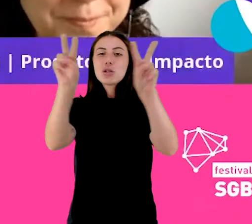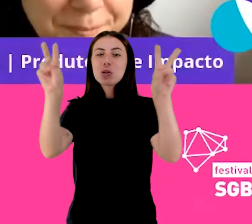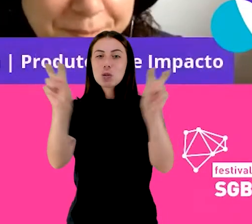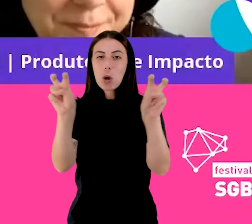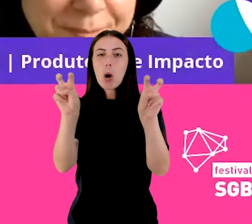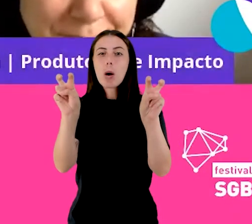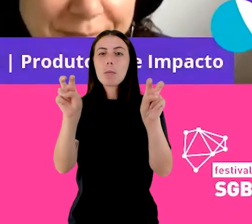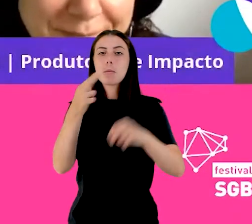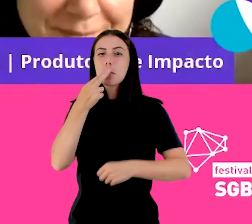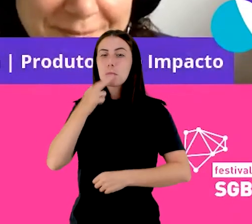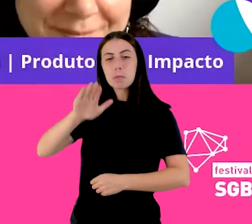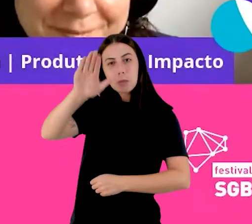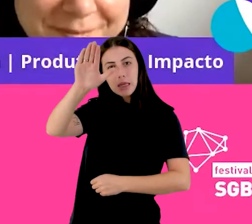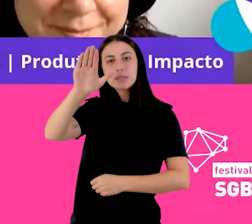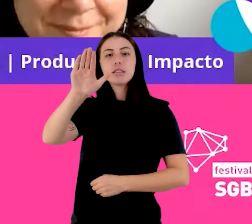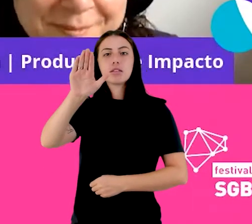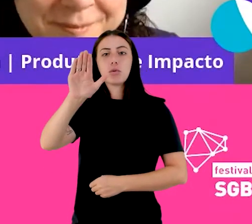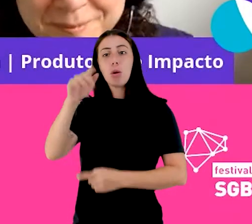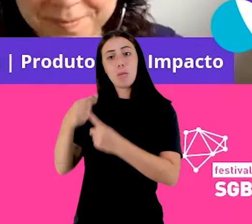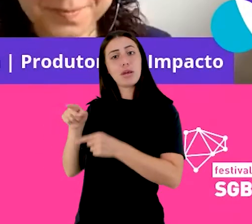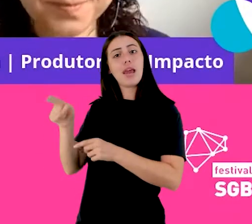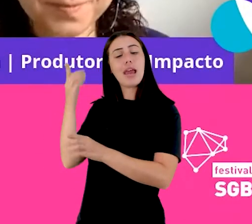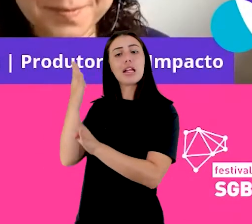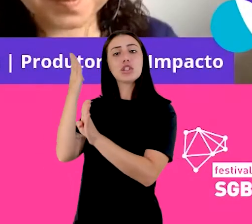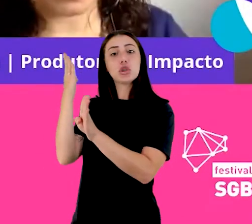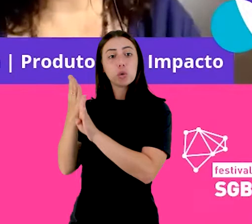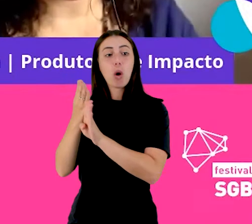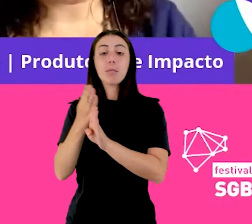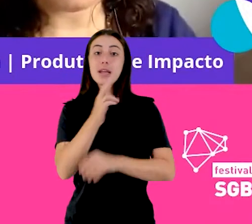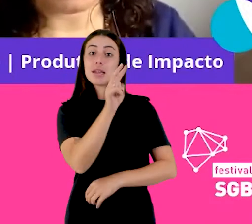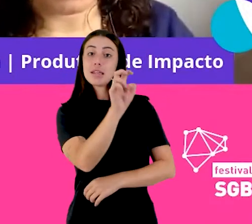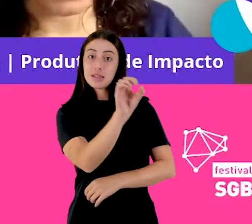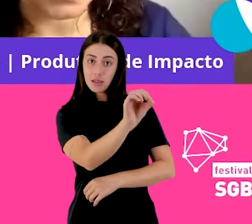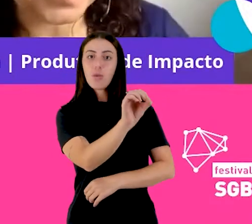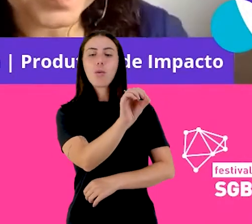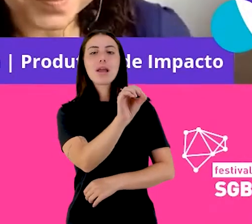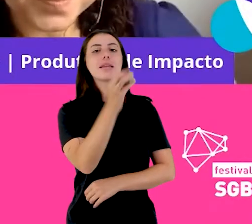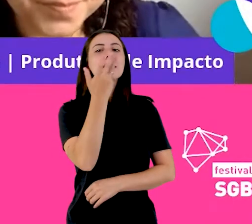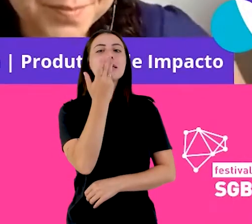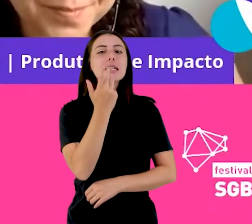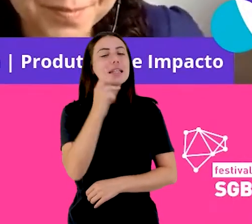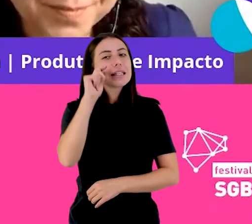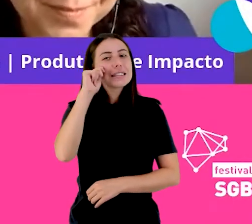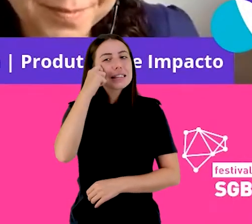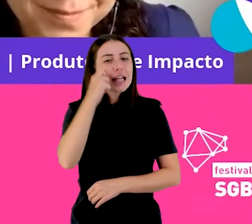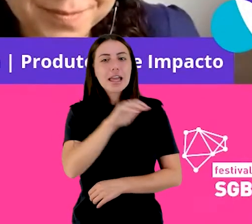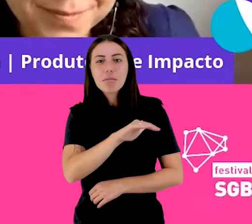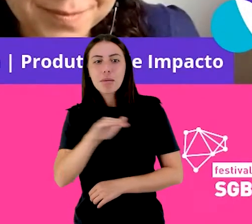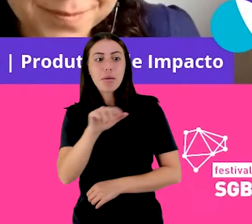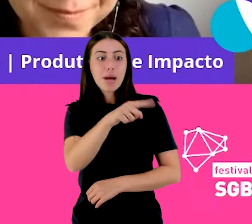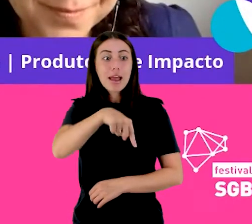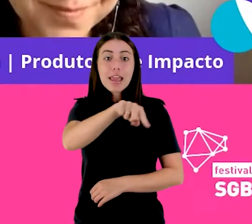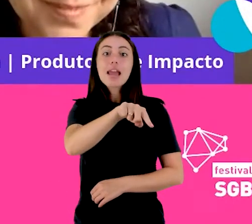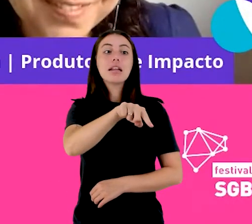nazismo no Brasil, quando ele descobre que 50 meninos negros foram retirados de um orfanato para